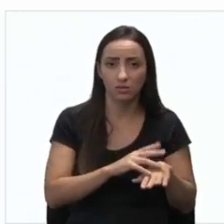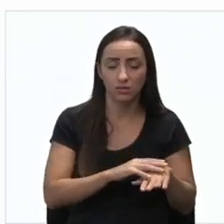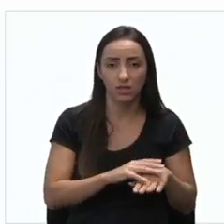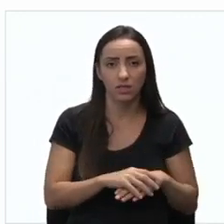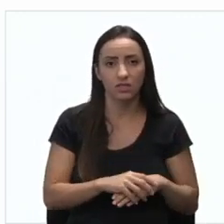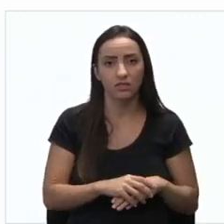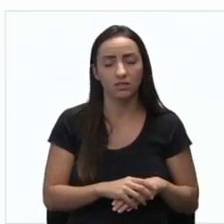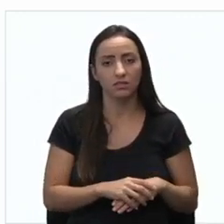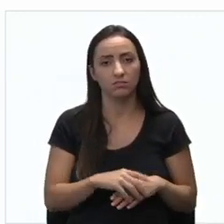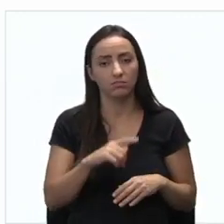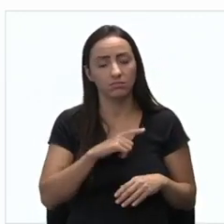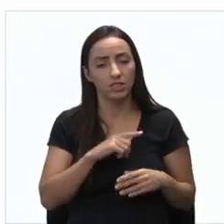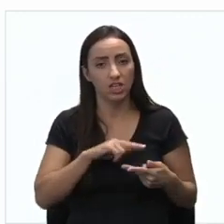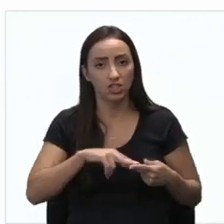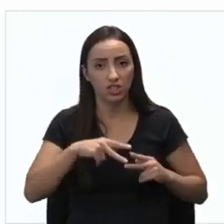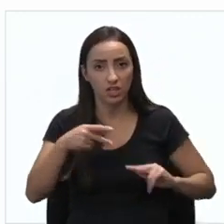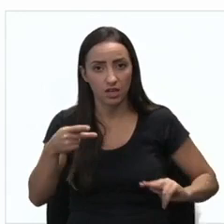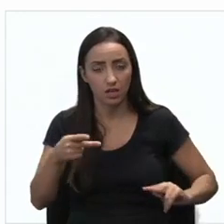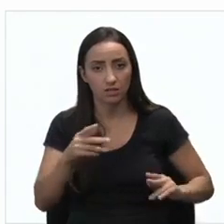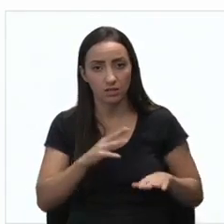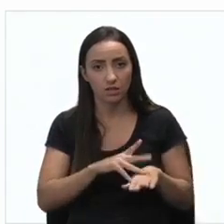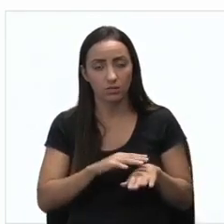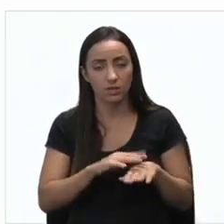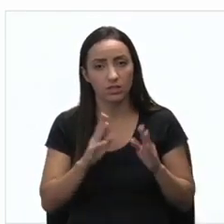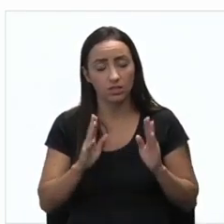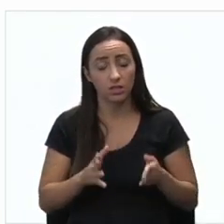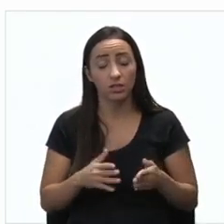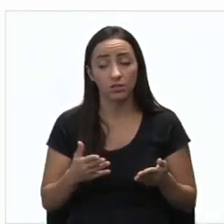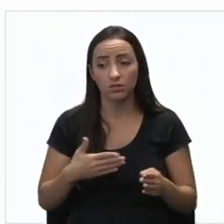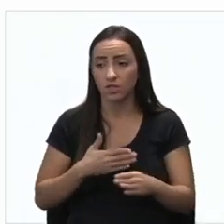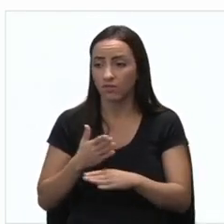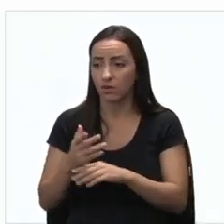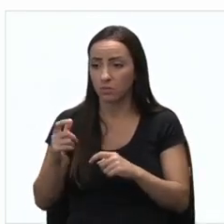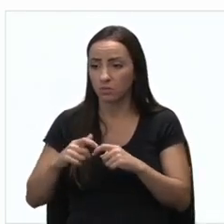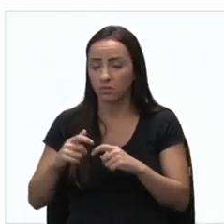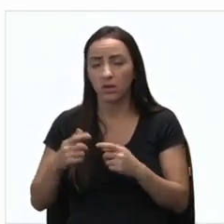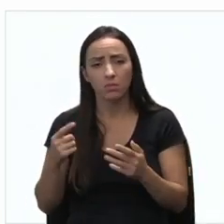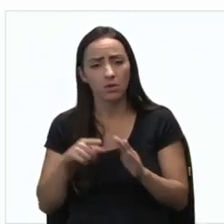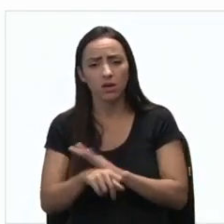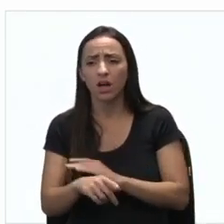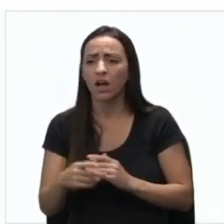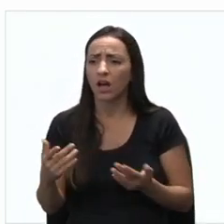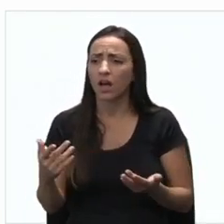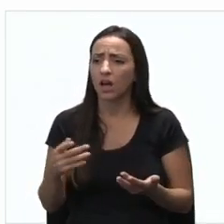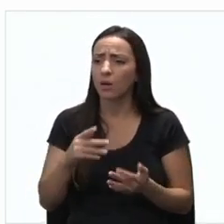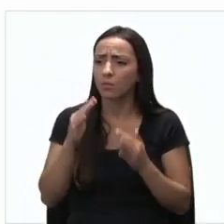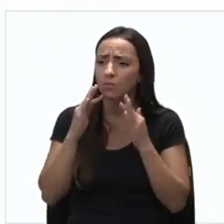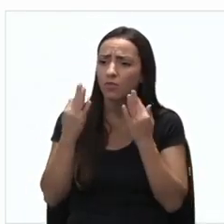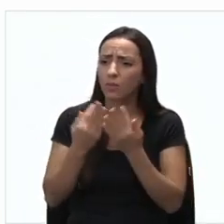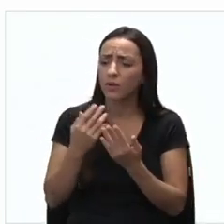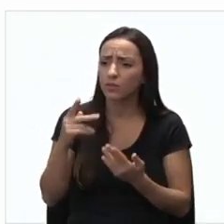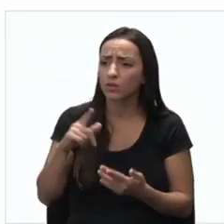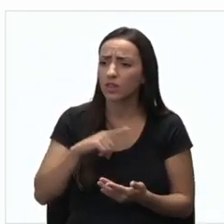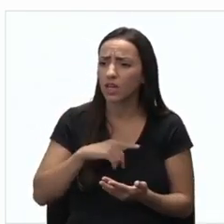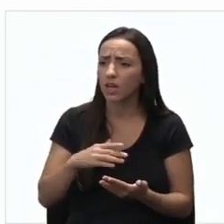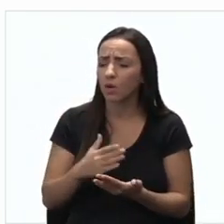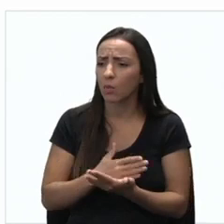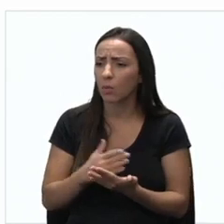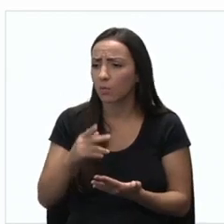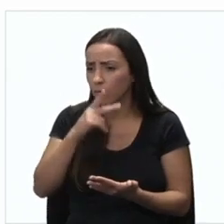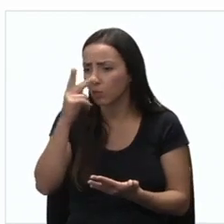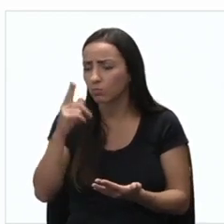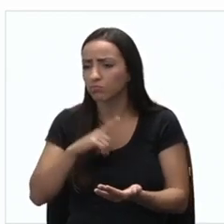essa bagagem genética. Então, quando você vai no médico, ele não pergunta, tem alguém com diabetes na família, alguém com